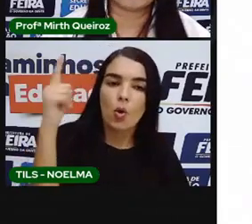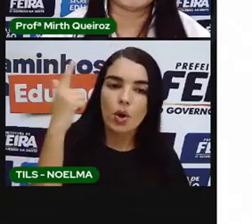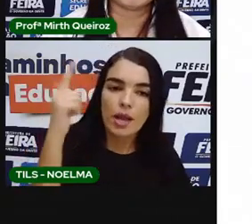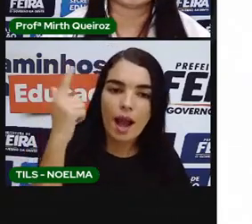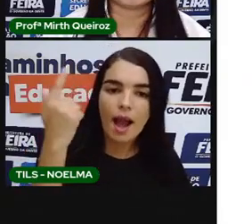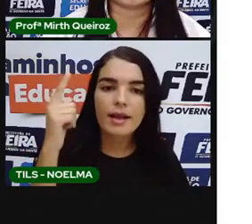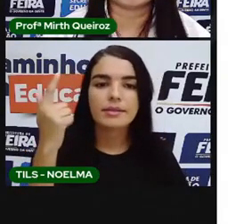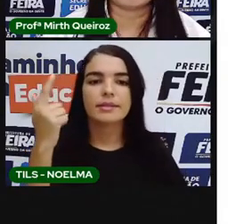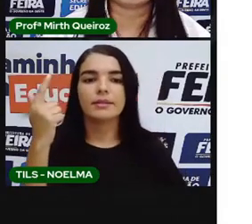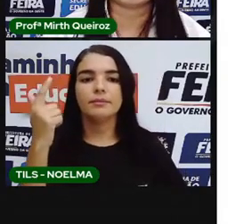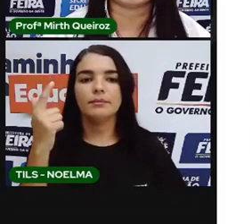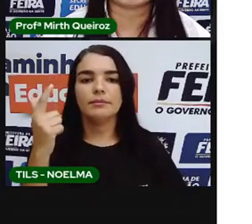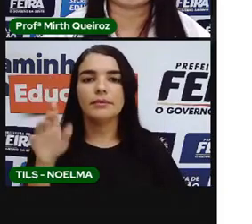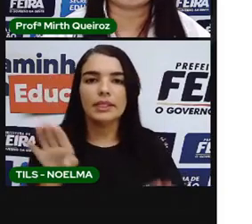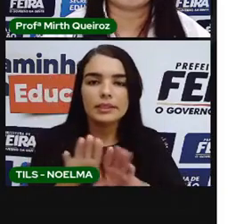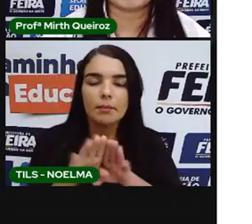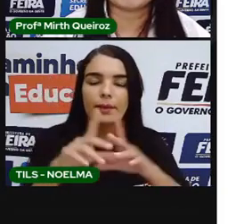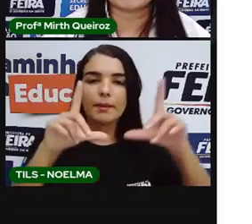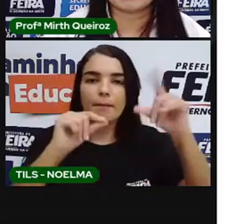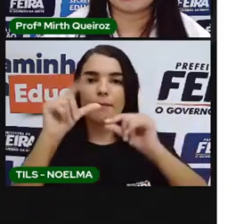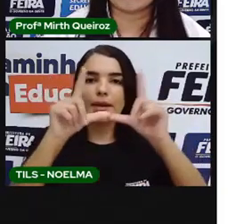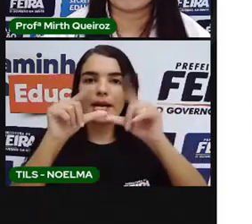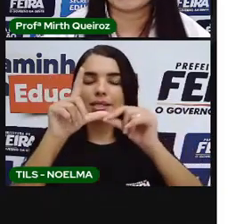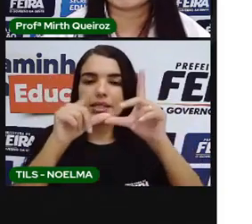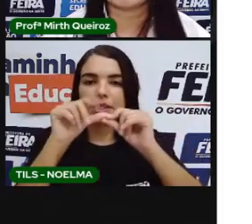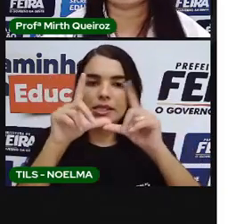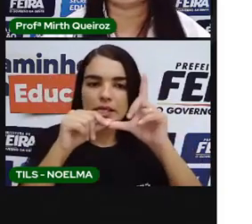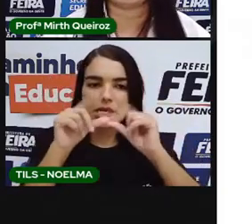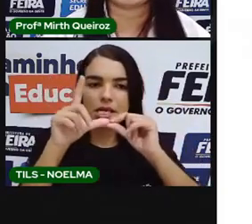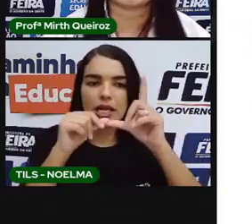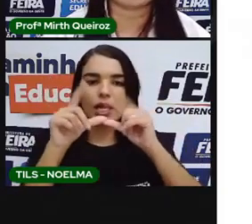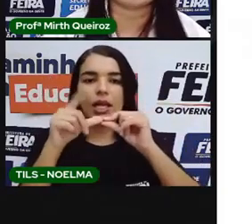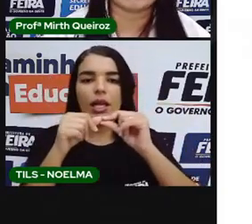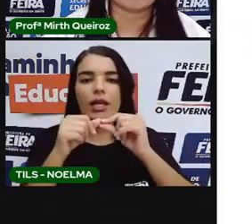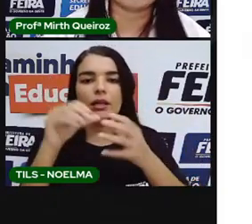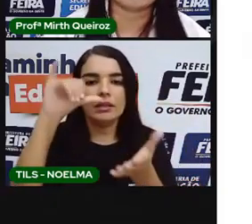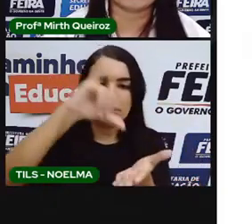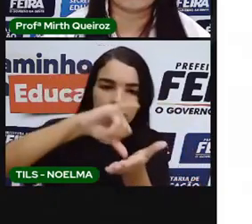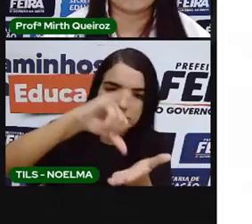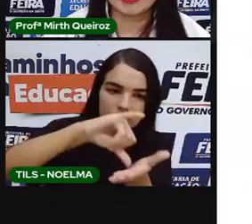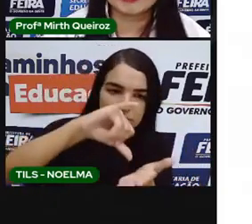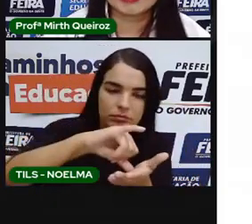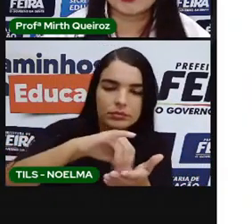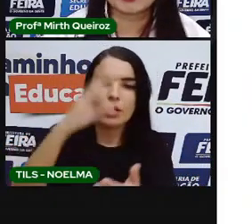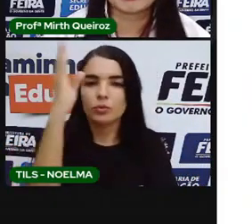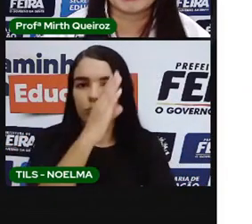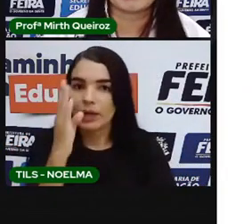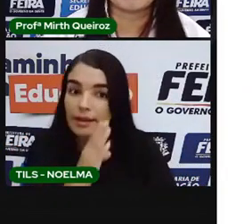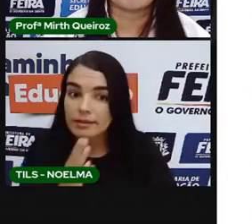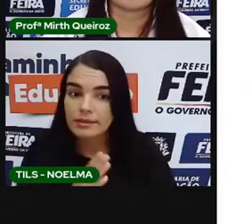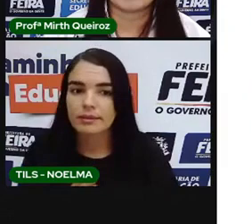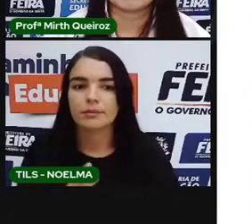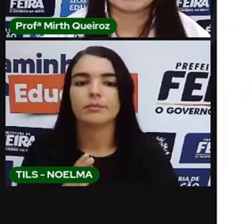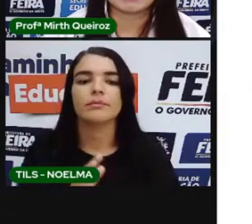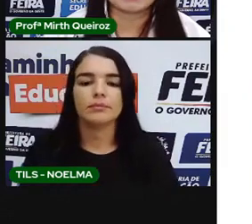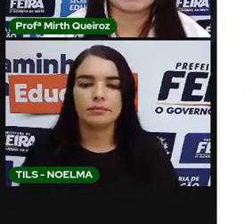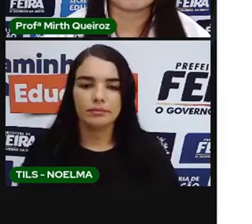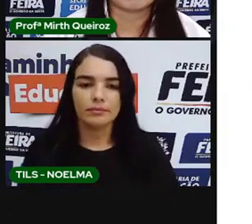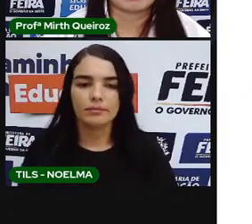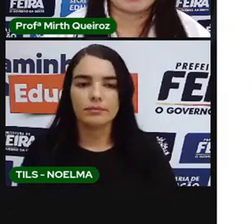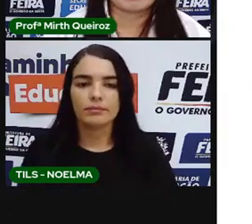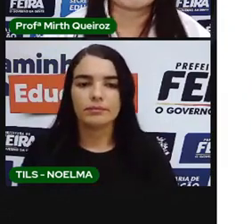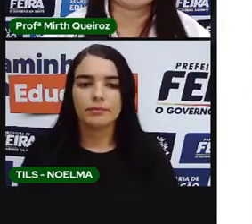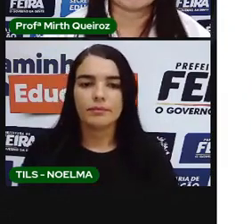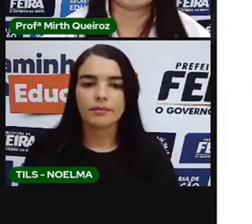do Sul, e nós temos também o Distrito Federal, né, que é onde fica a capital do Brasil, que é